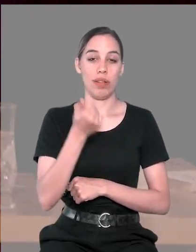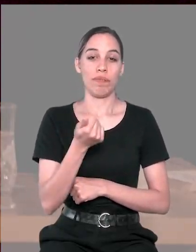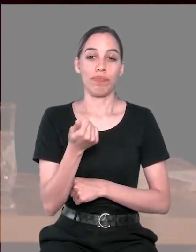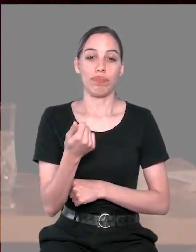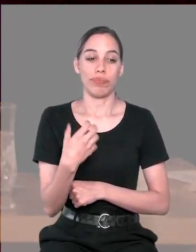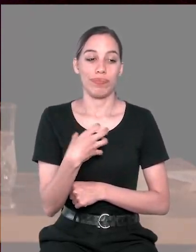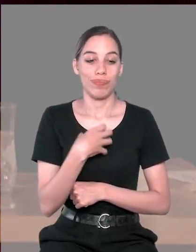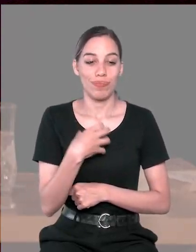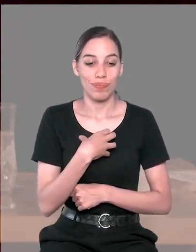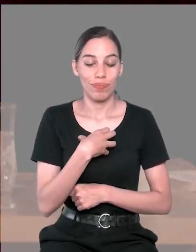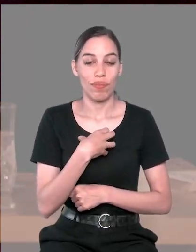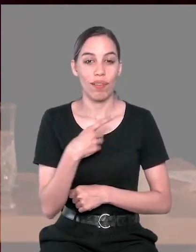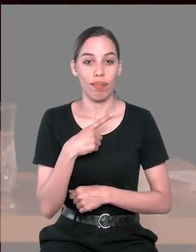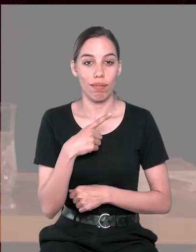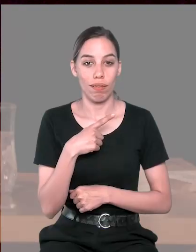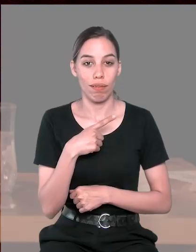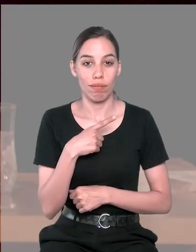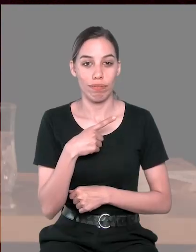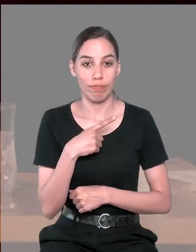campos heterogêneos que operam na poesia.